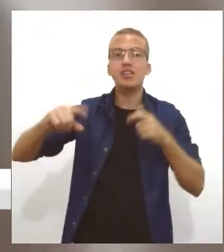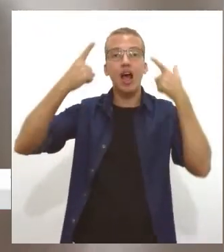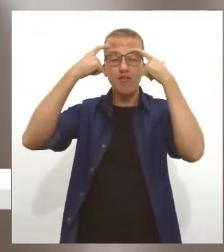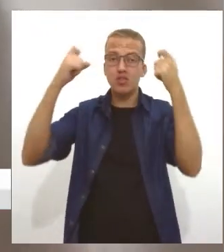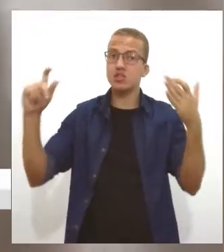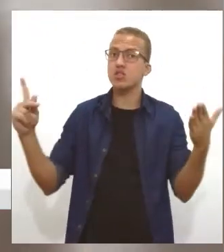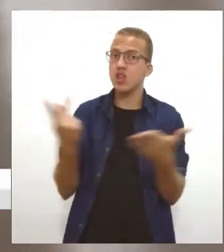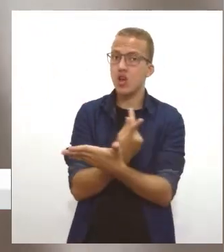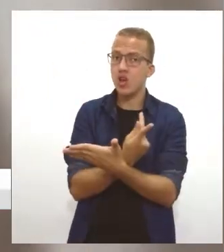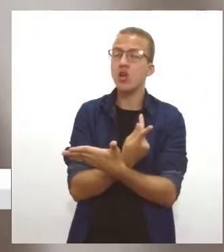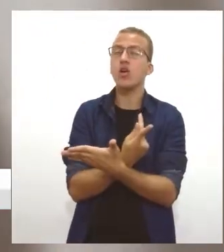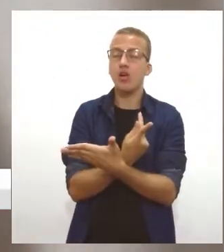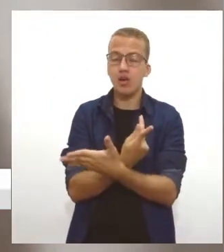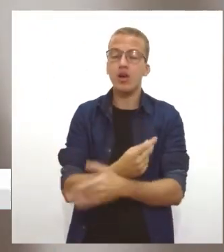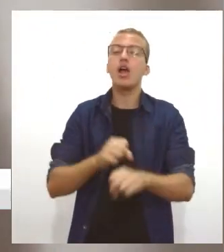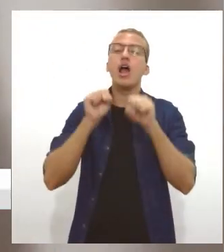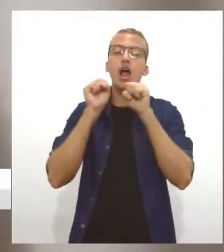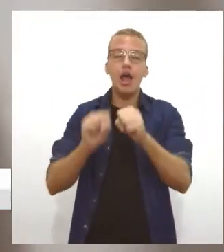qualquer outra...